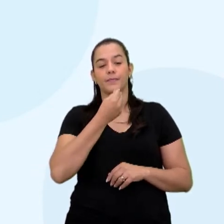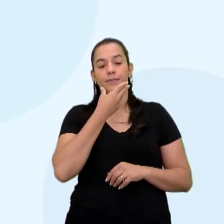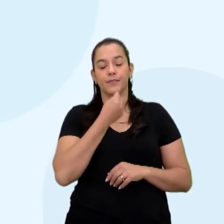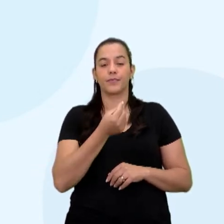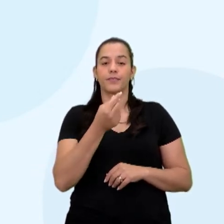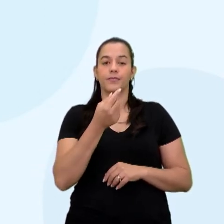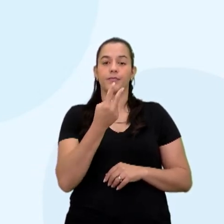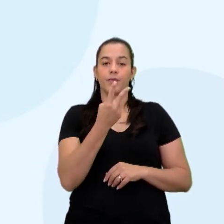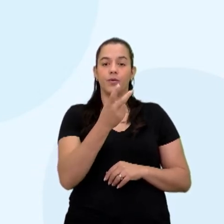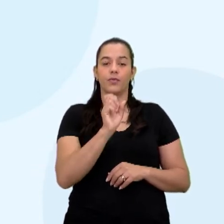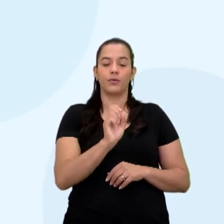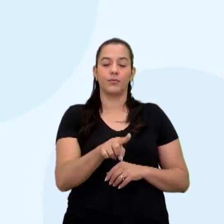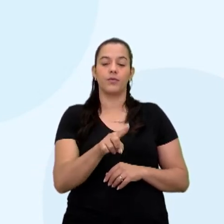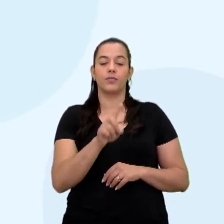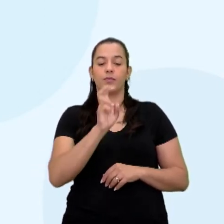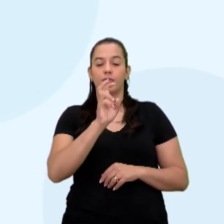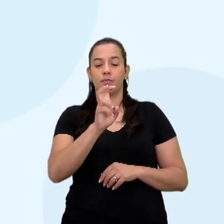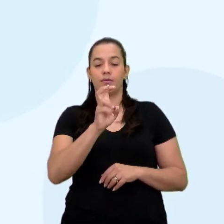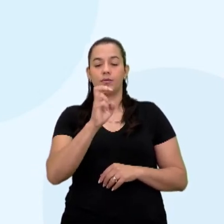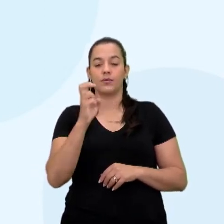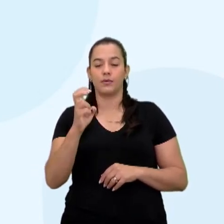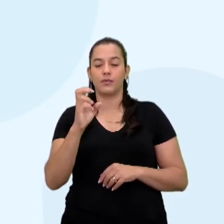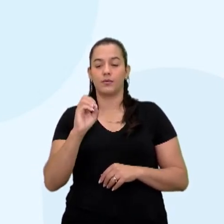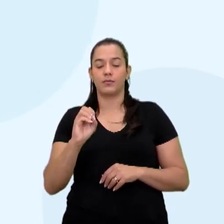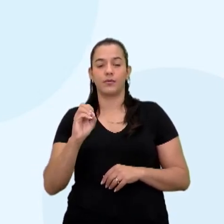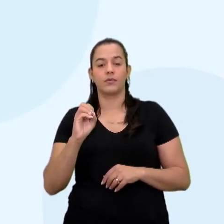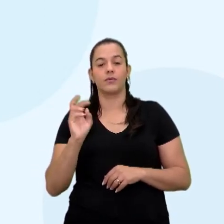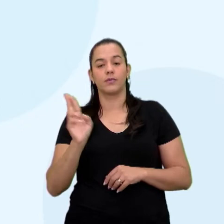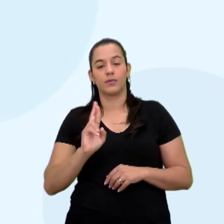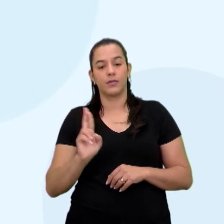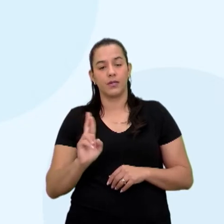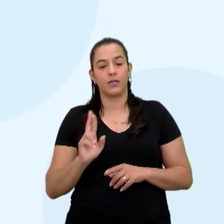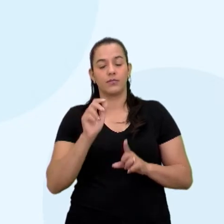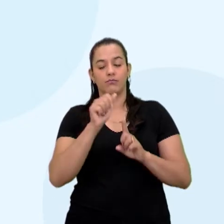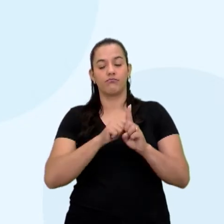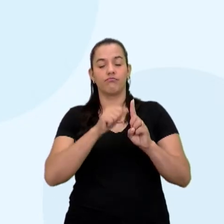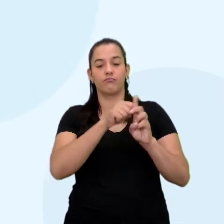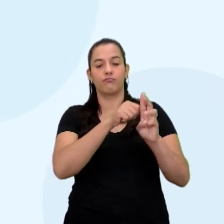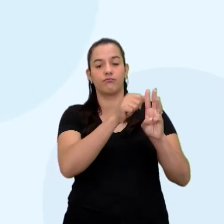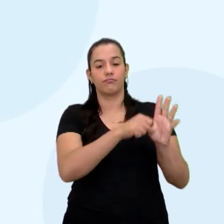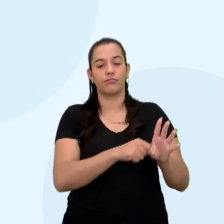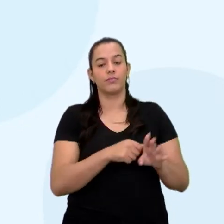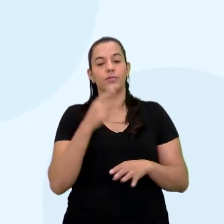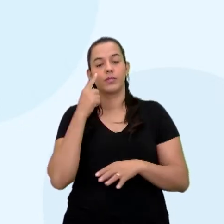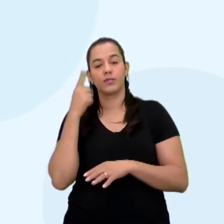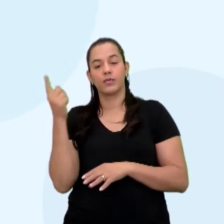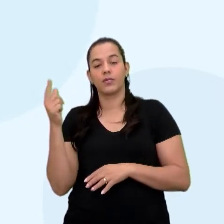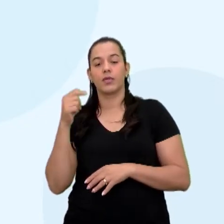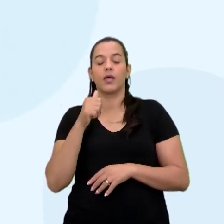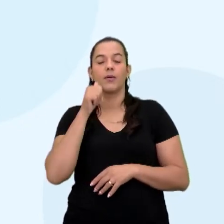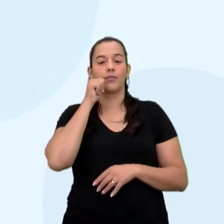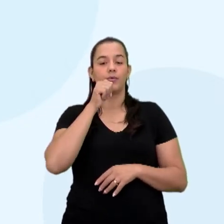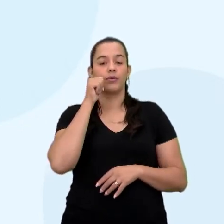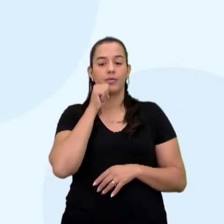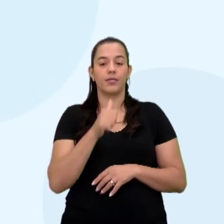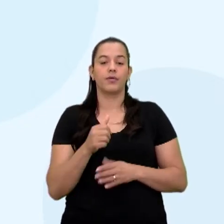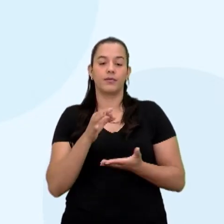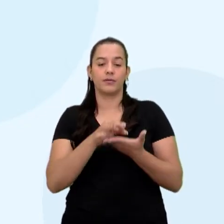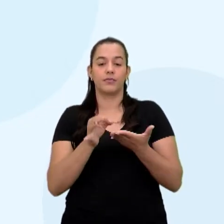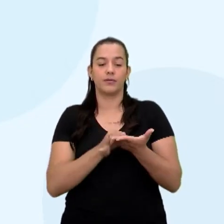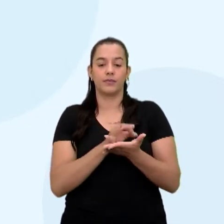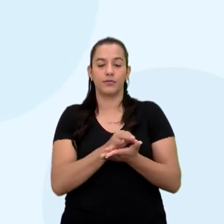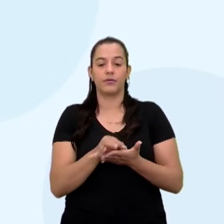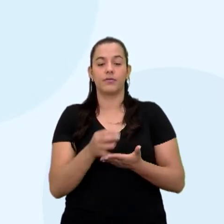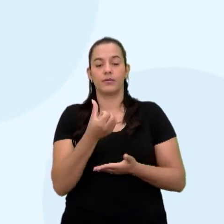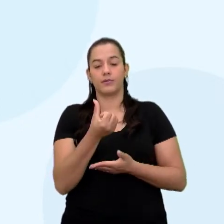ganha R$ 2.550 reais por mês, tá? Enquanto que a mulher, que tem 66 moedinhas de R$ 30